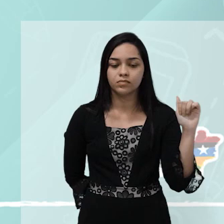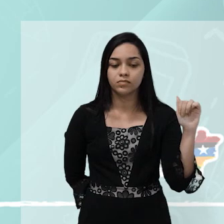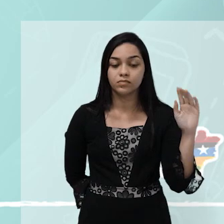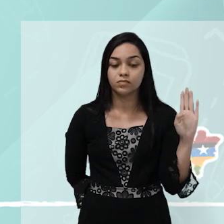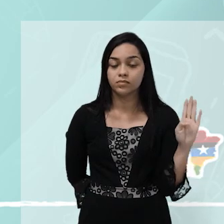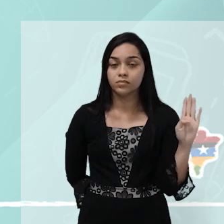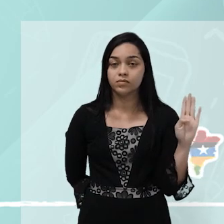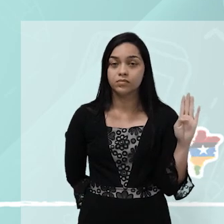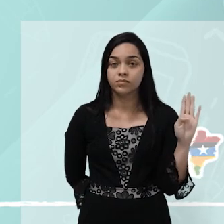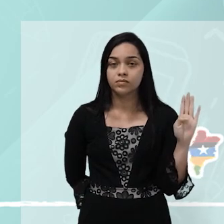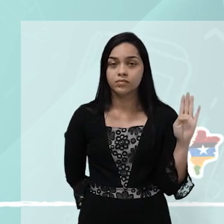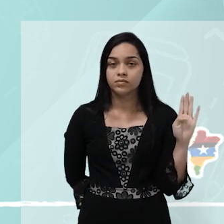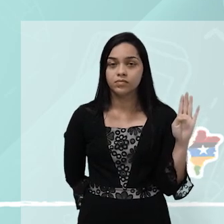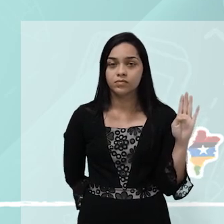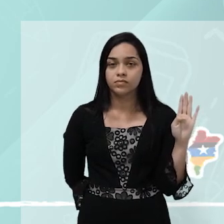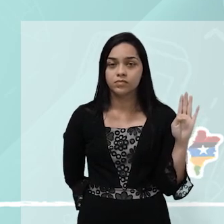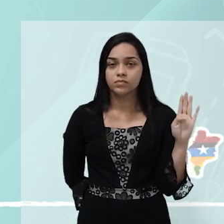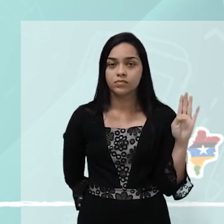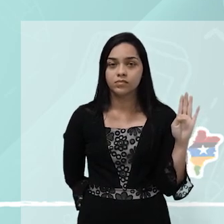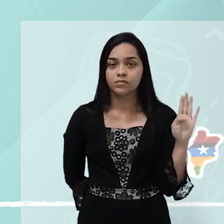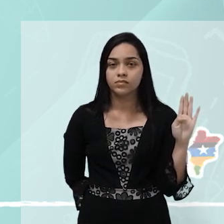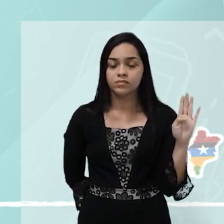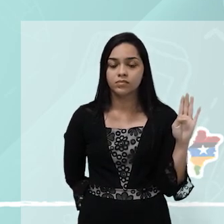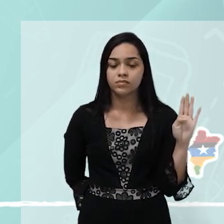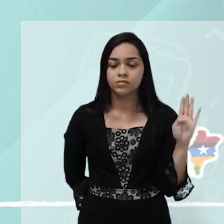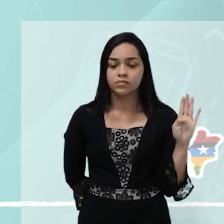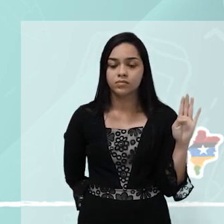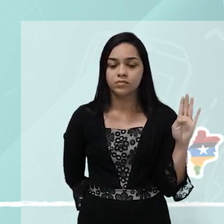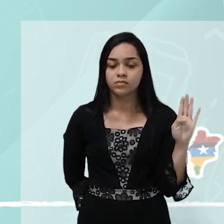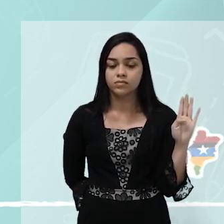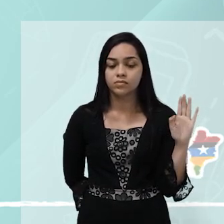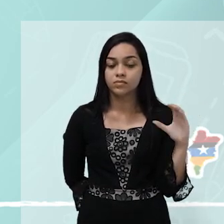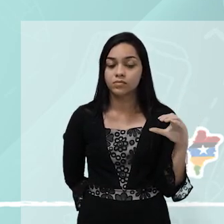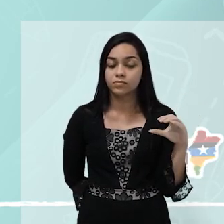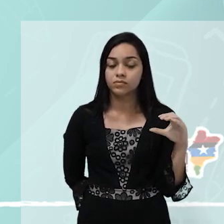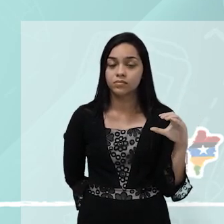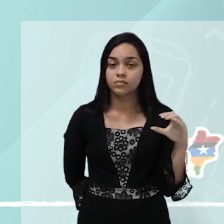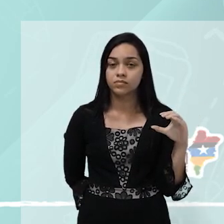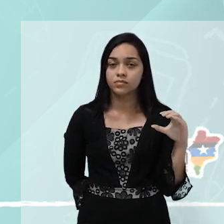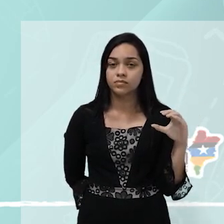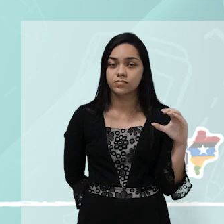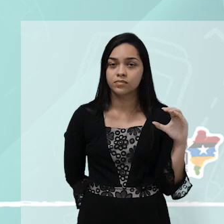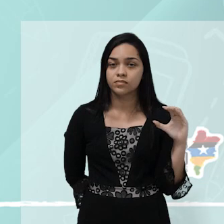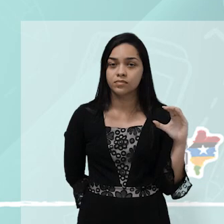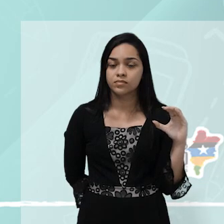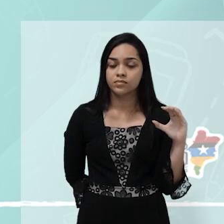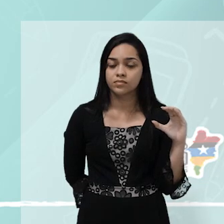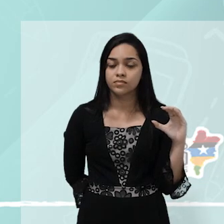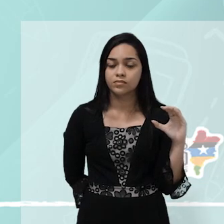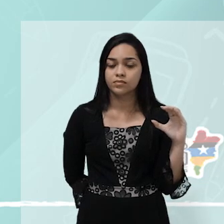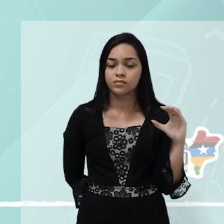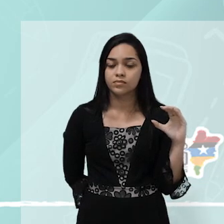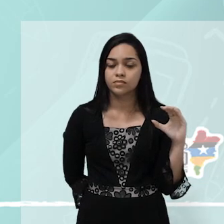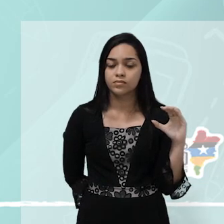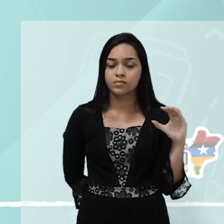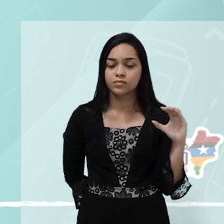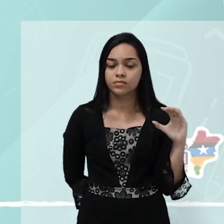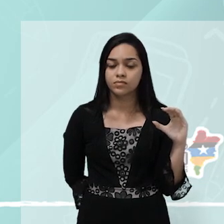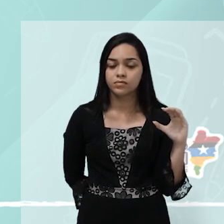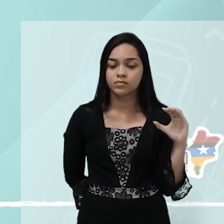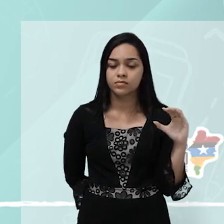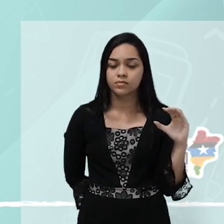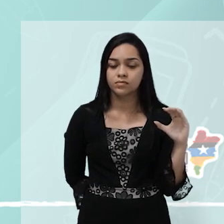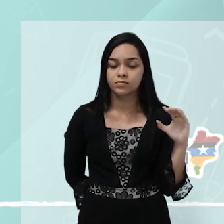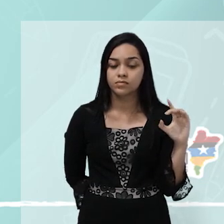grego-romanos. Presença de poemas com versos livres e brancos. Letra C. Memorial de Aires. É um exemplo de